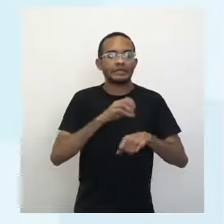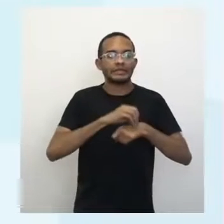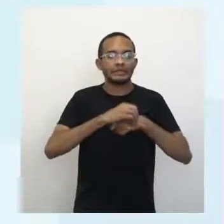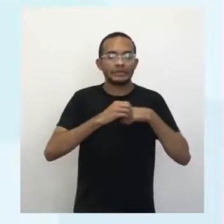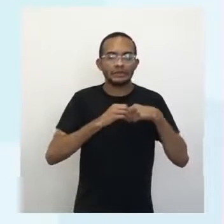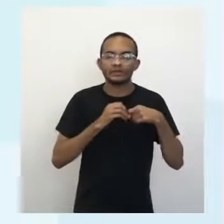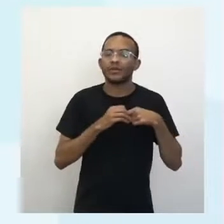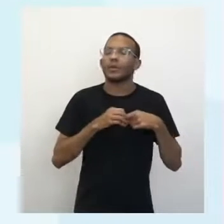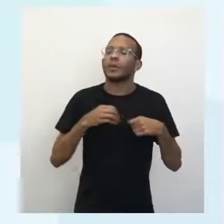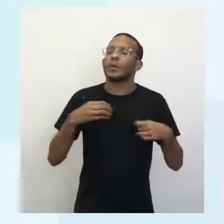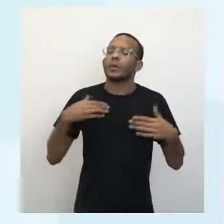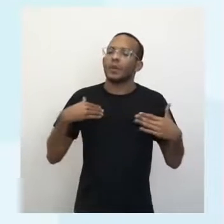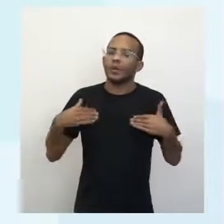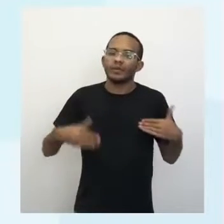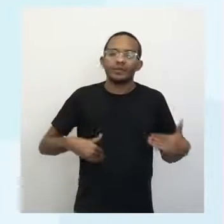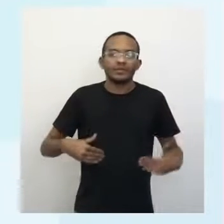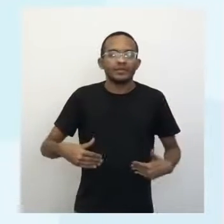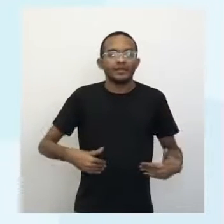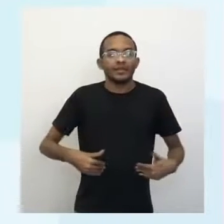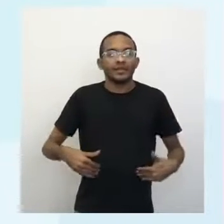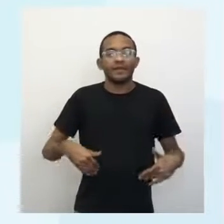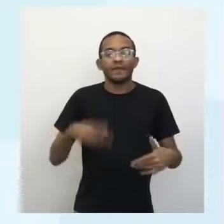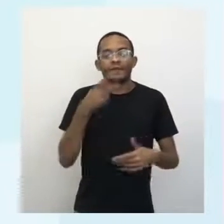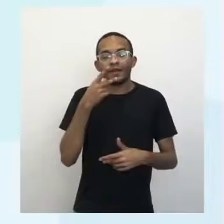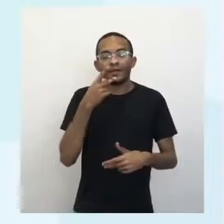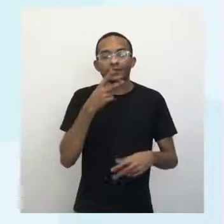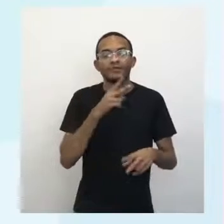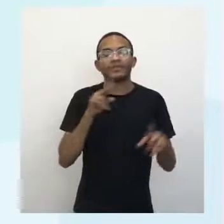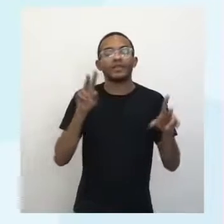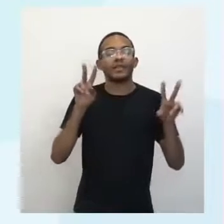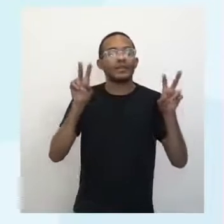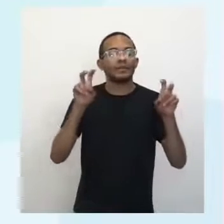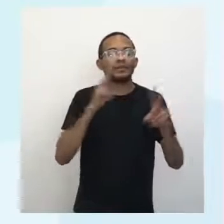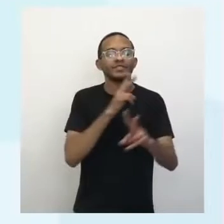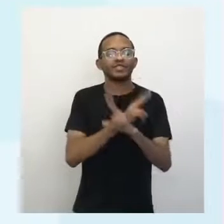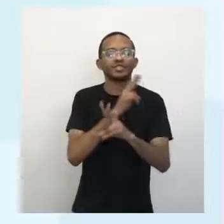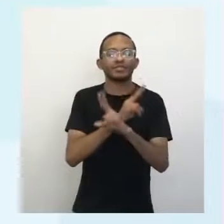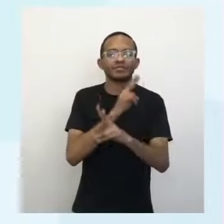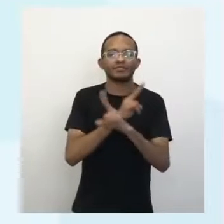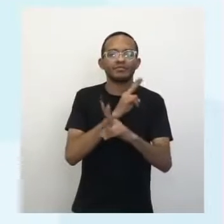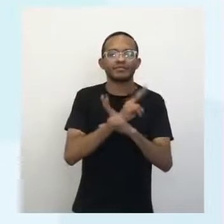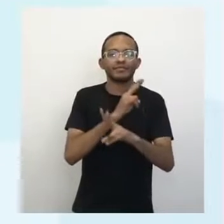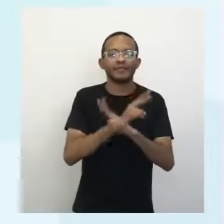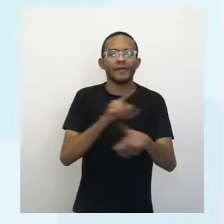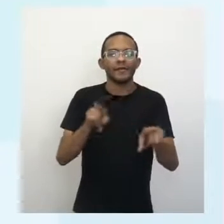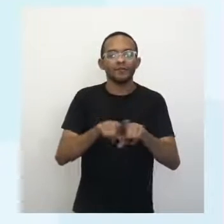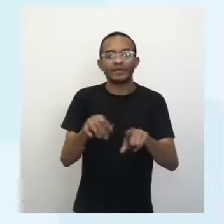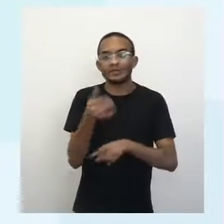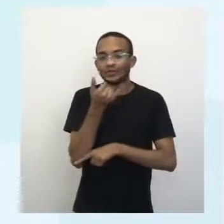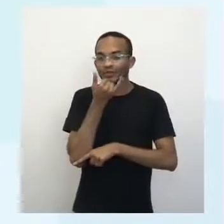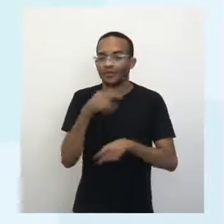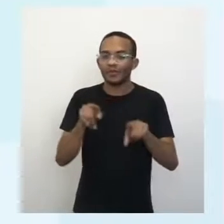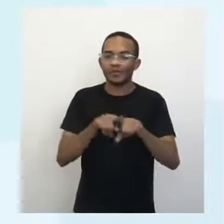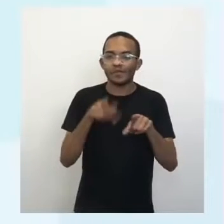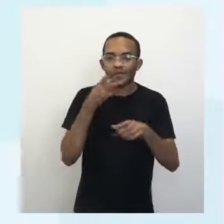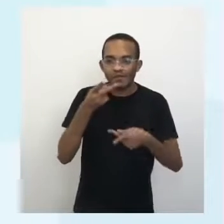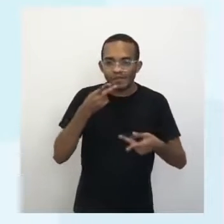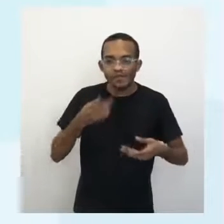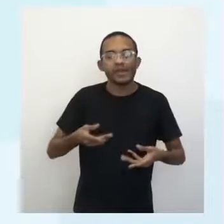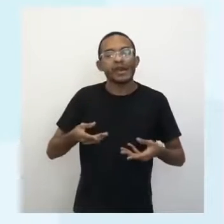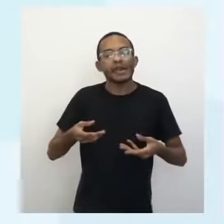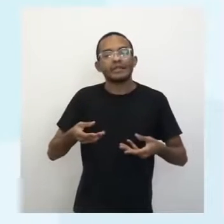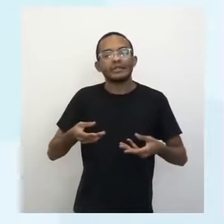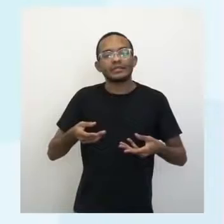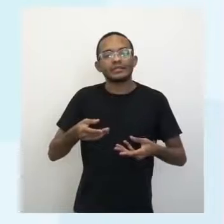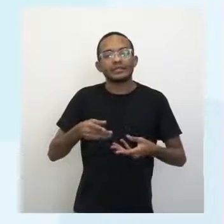corpo. Então, quando eu falo de cromossomo masculino, quando eu falo de gameta masculino,